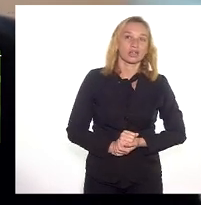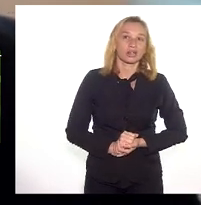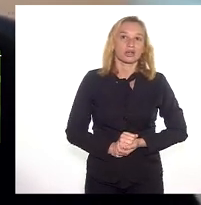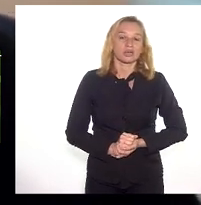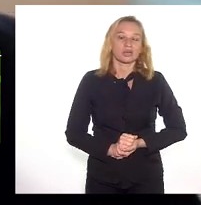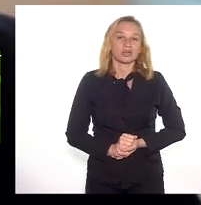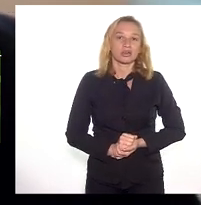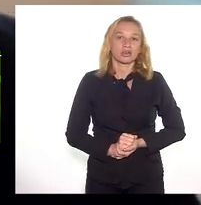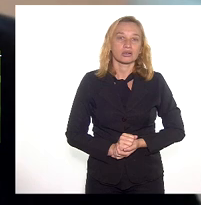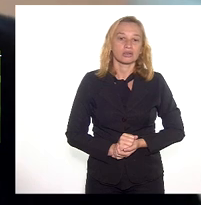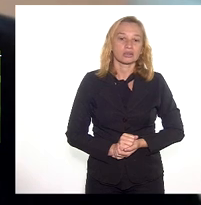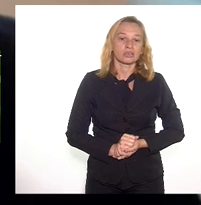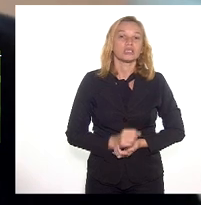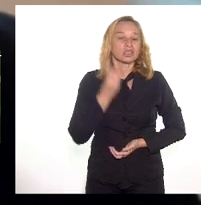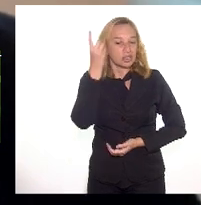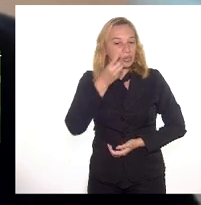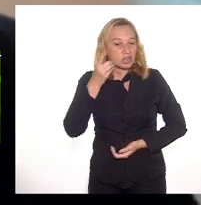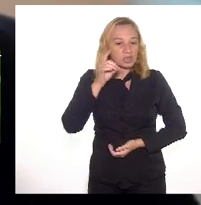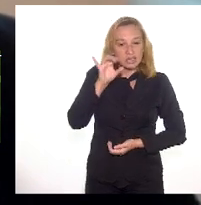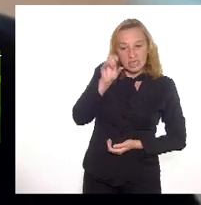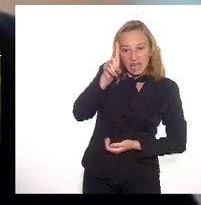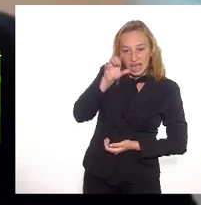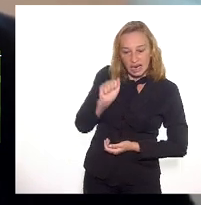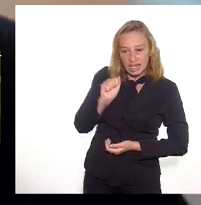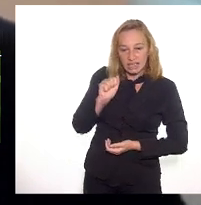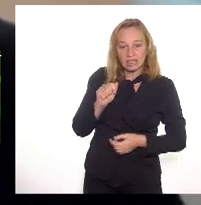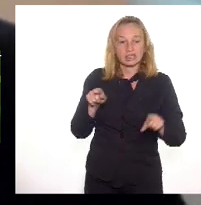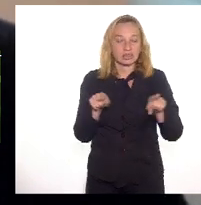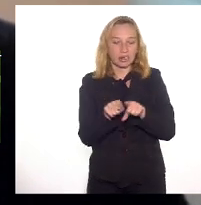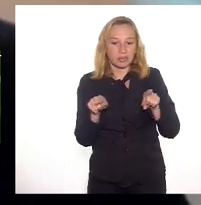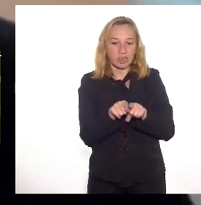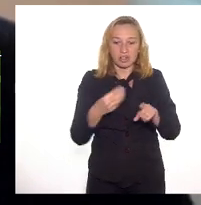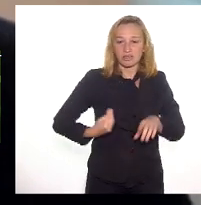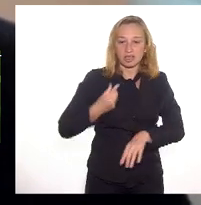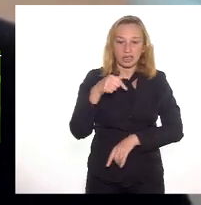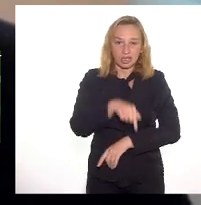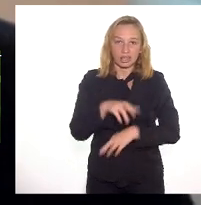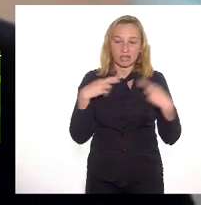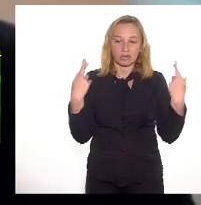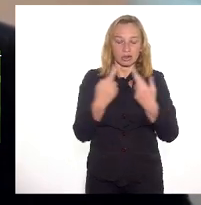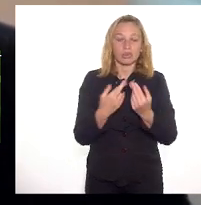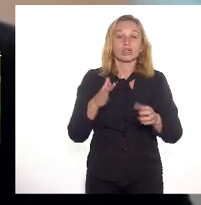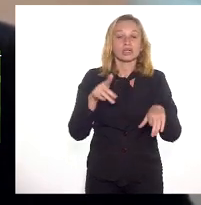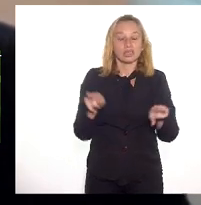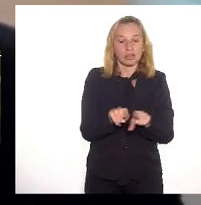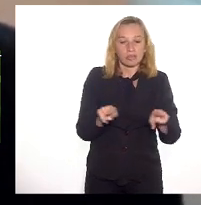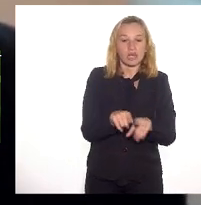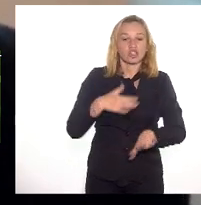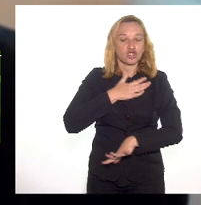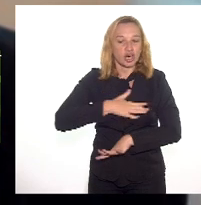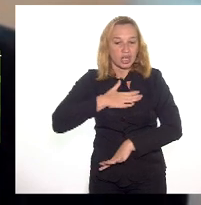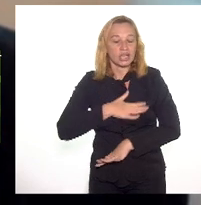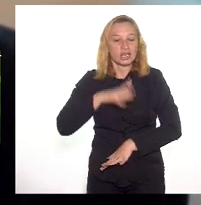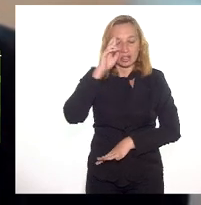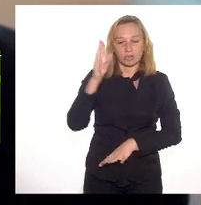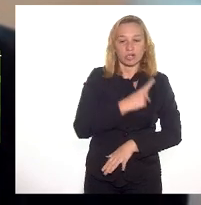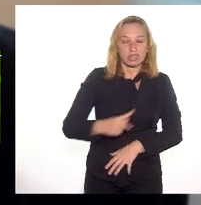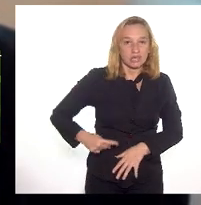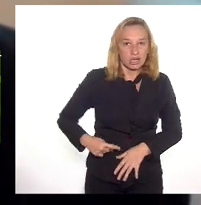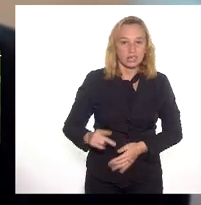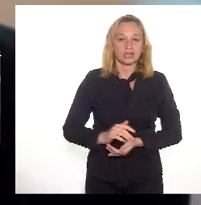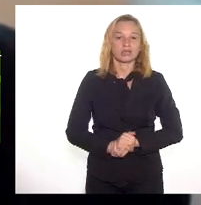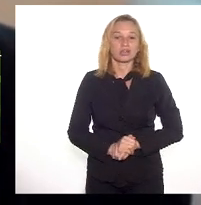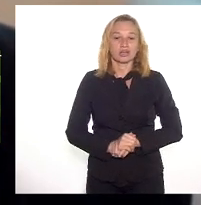Valdeque Cardeiro e a deputada Célia Jordão, também que estão presentes aqui. Gostaria também, presidente, de fazer